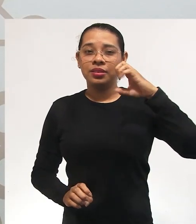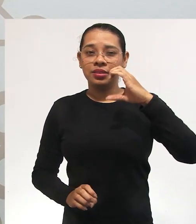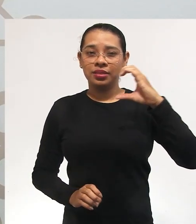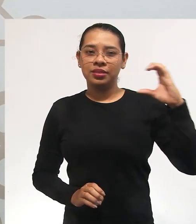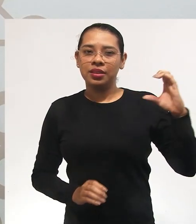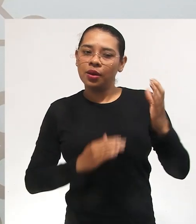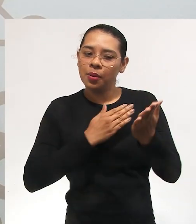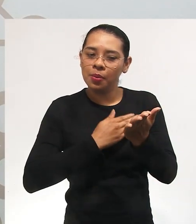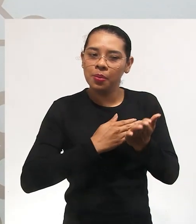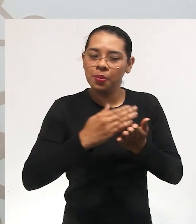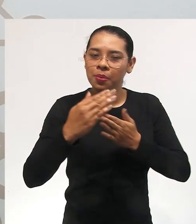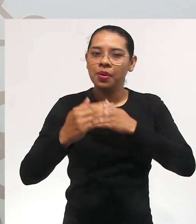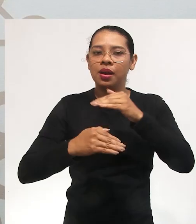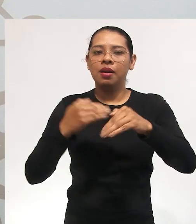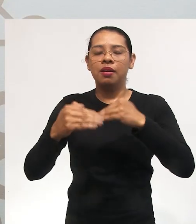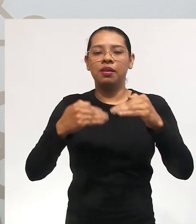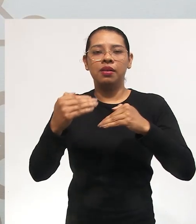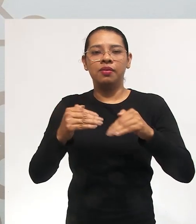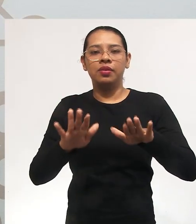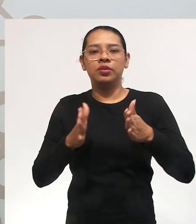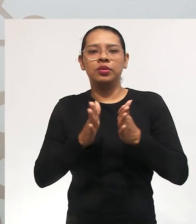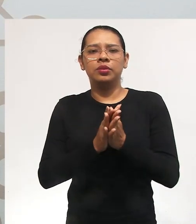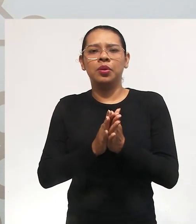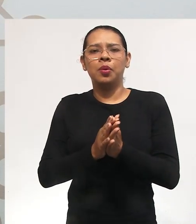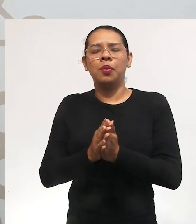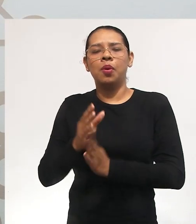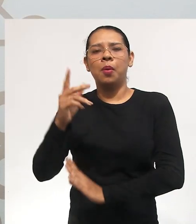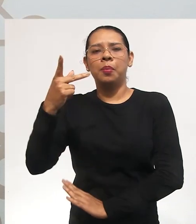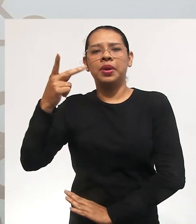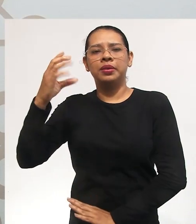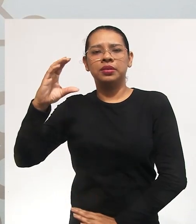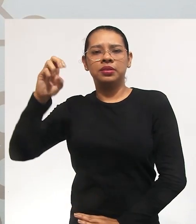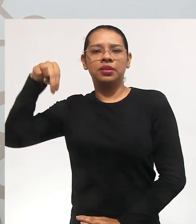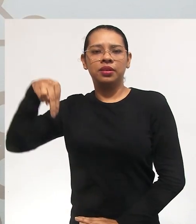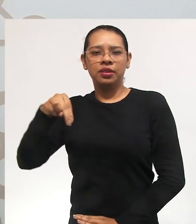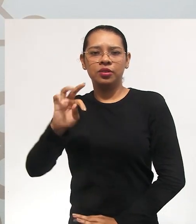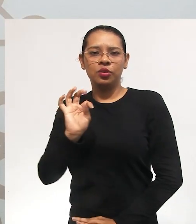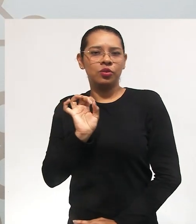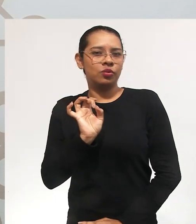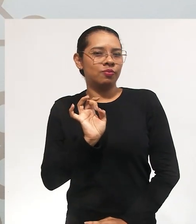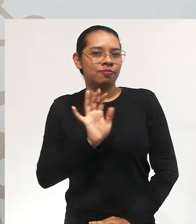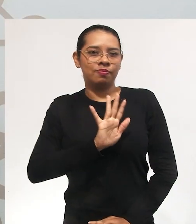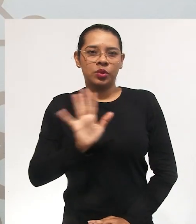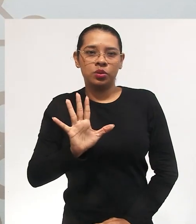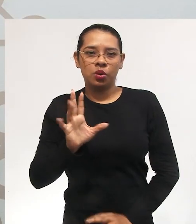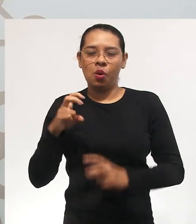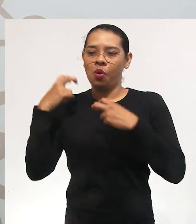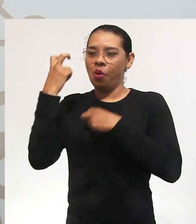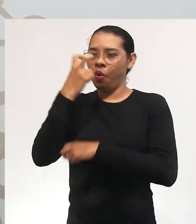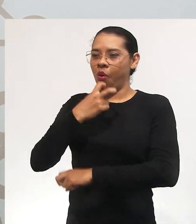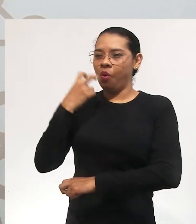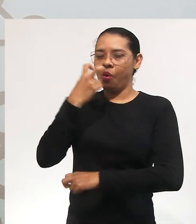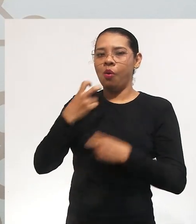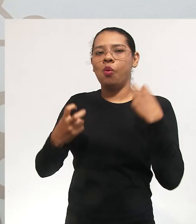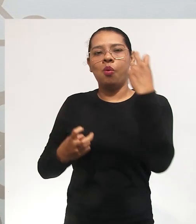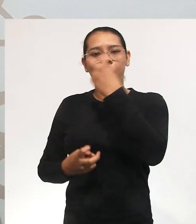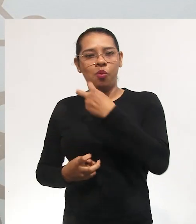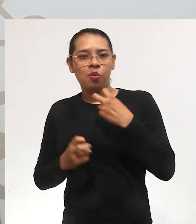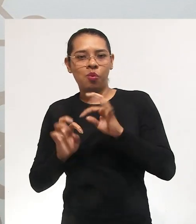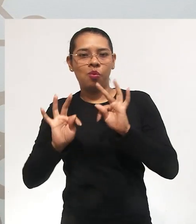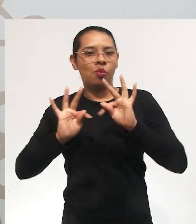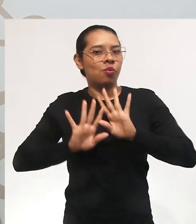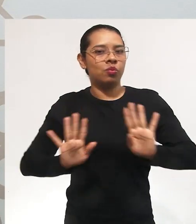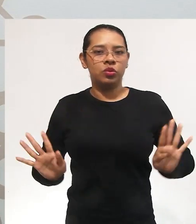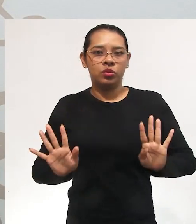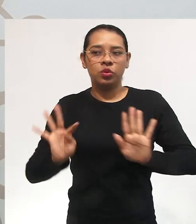Então, enquanto os PCNs falavam de oralidade, leitura e escrita, a BNCC traz oralidade, leitura e escrita e avança